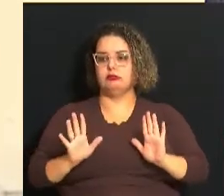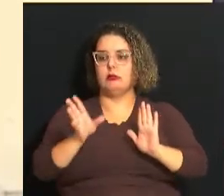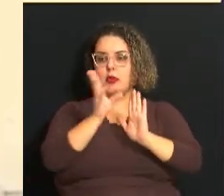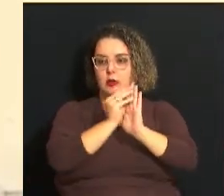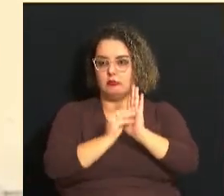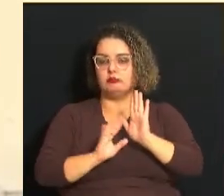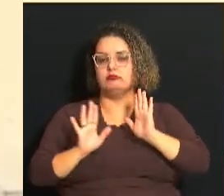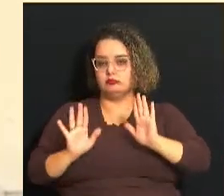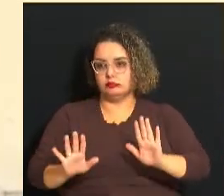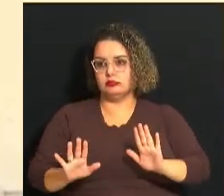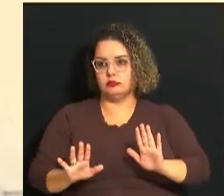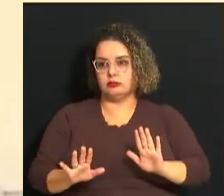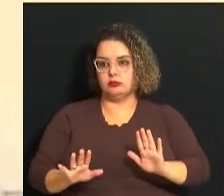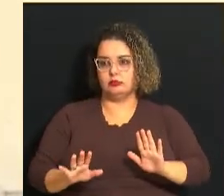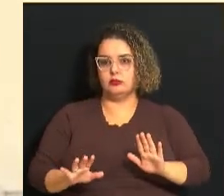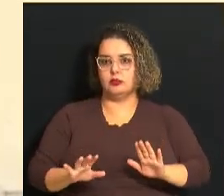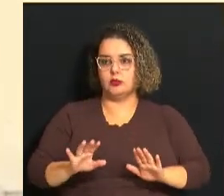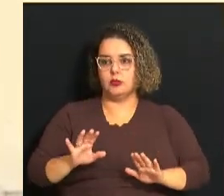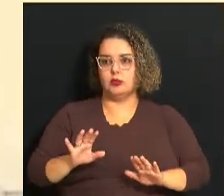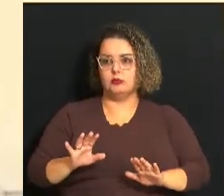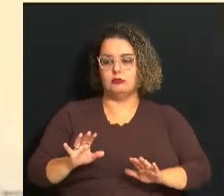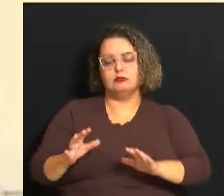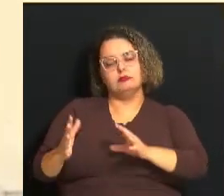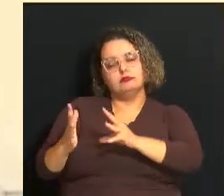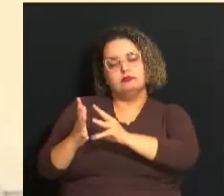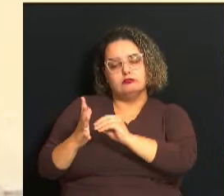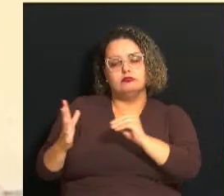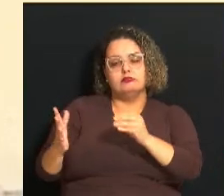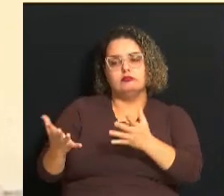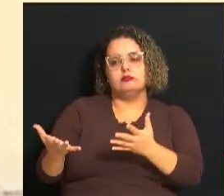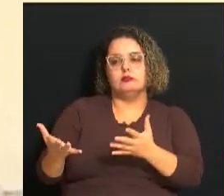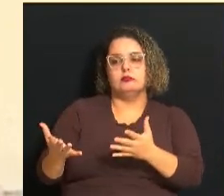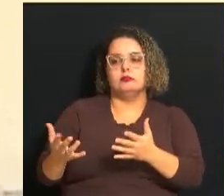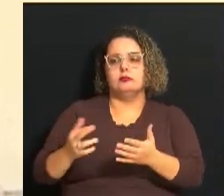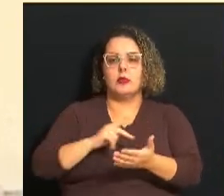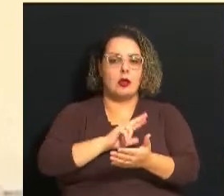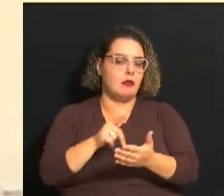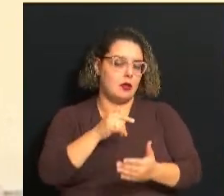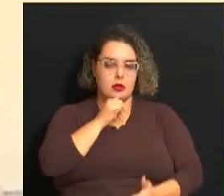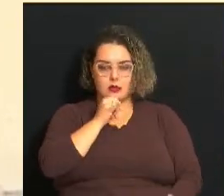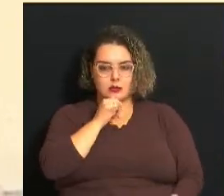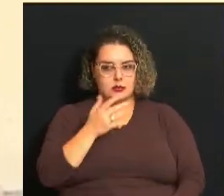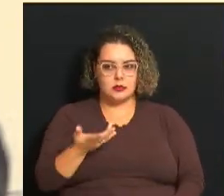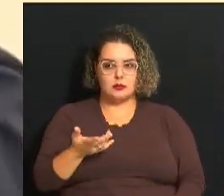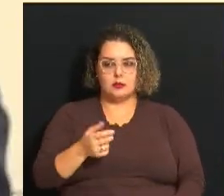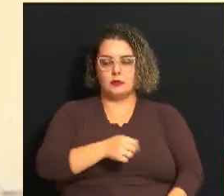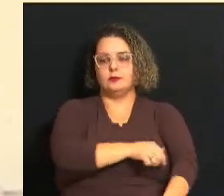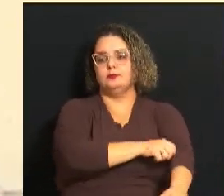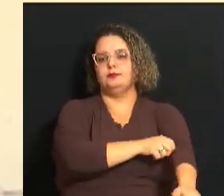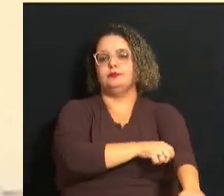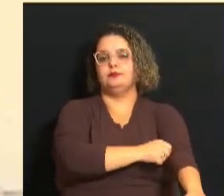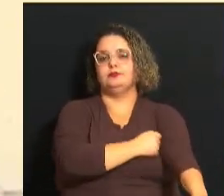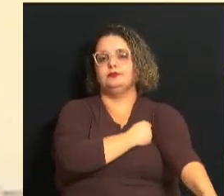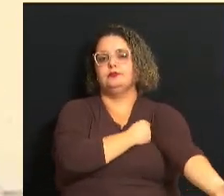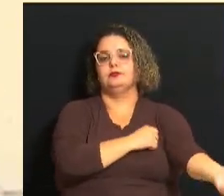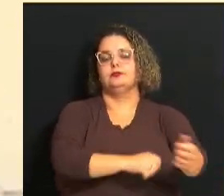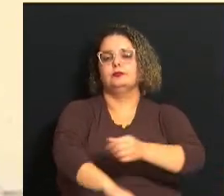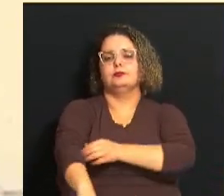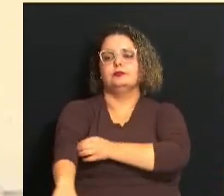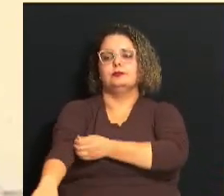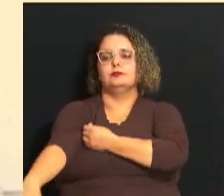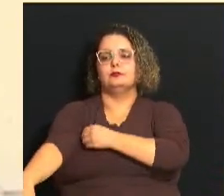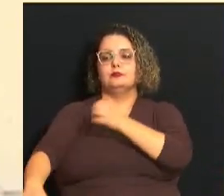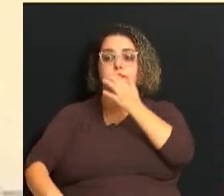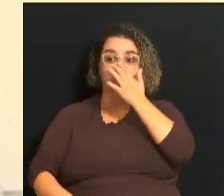mais genérico do assédio instrumental É temos aí vai uma variedade de exemplos então passando aqui rapidamente